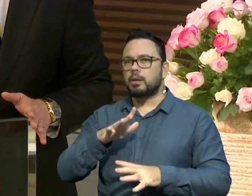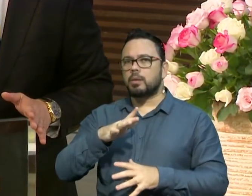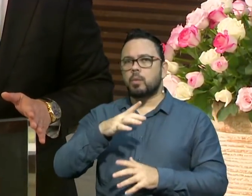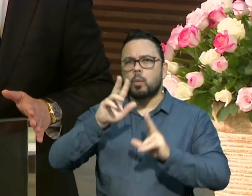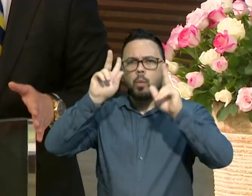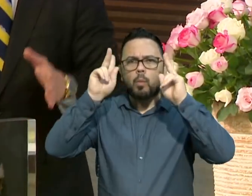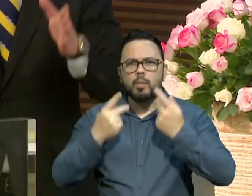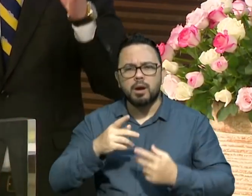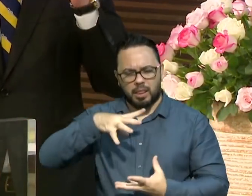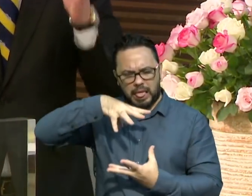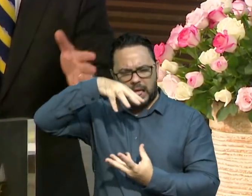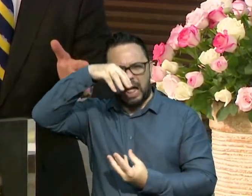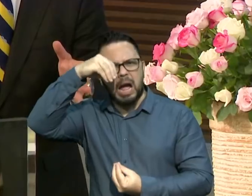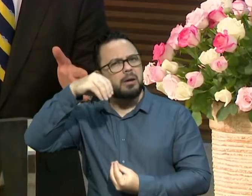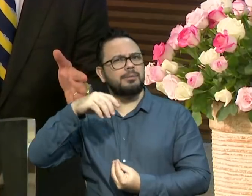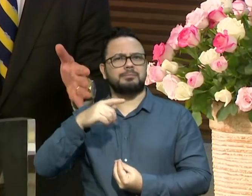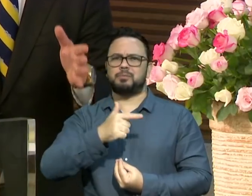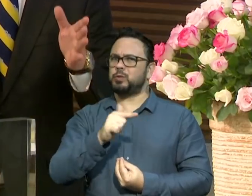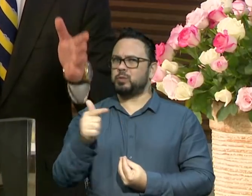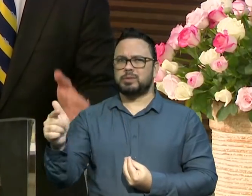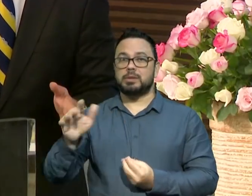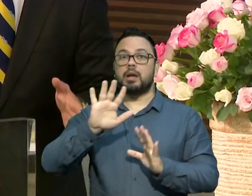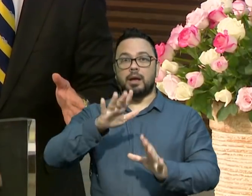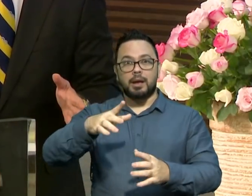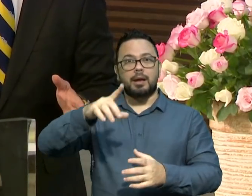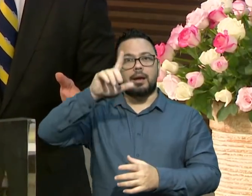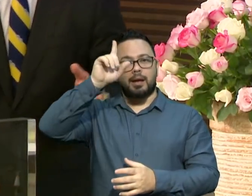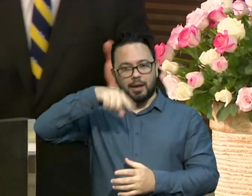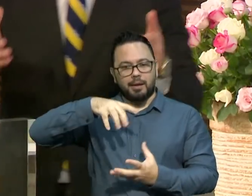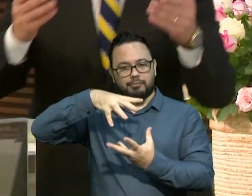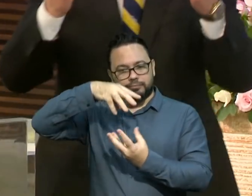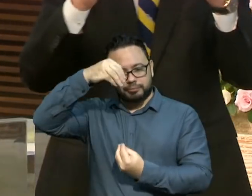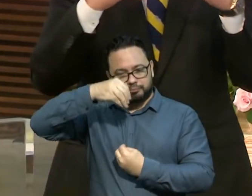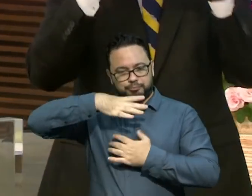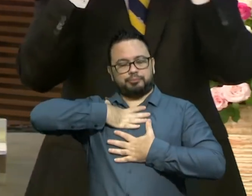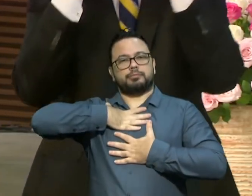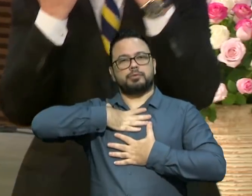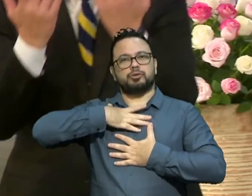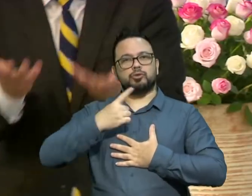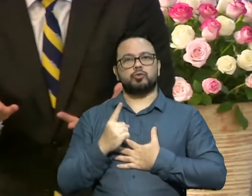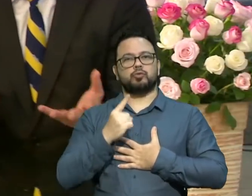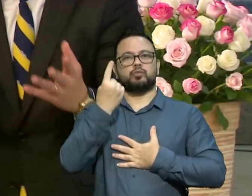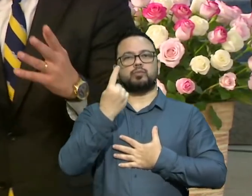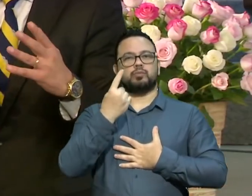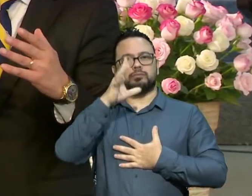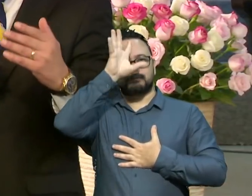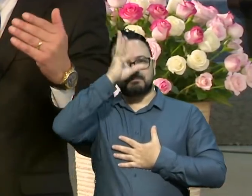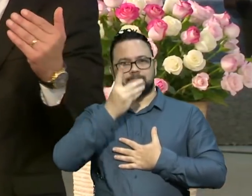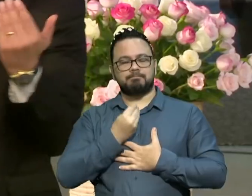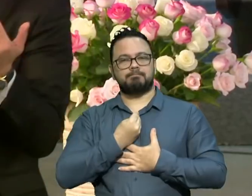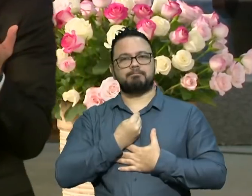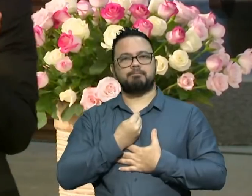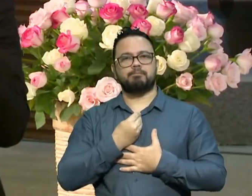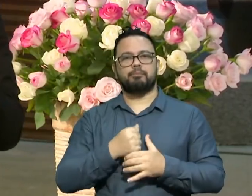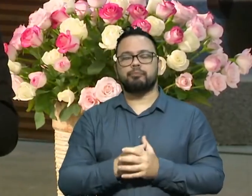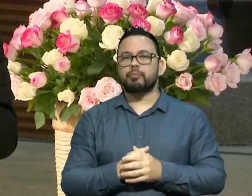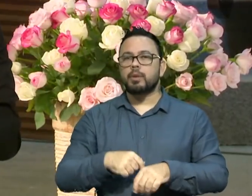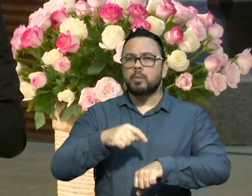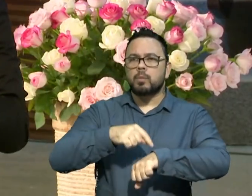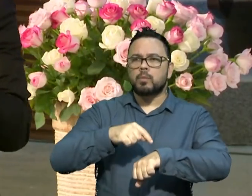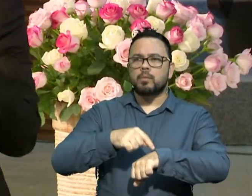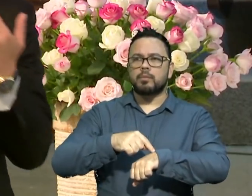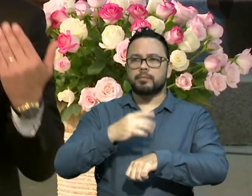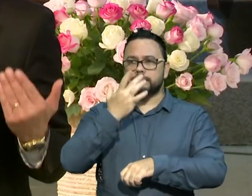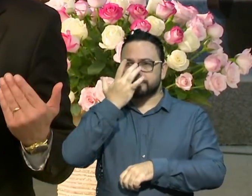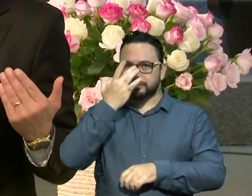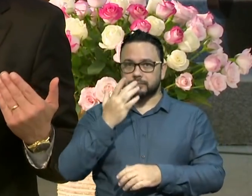alma e o homem é uma alma e quando o homem expira a Jô disse quando